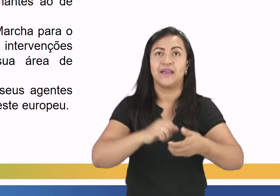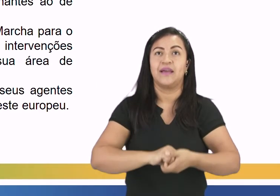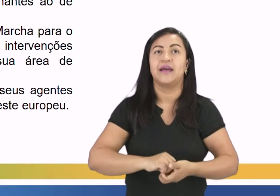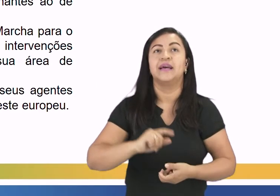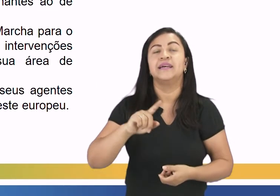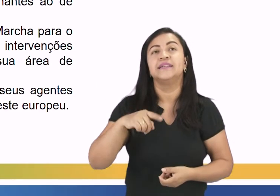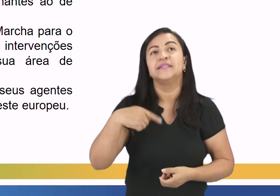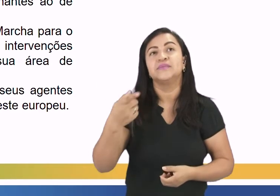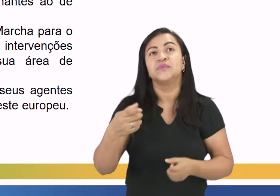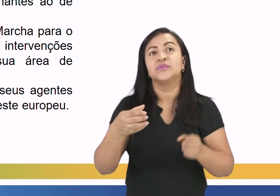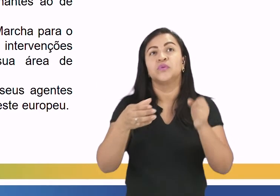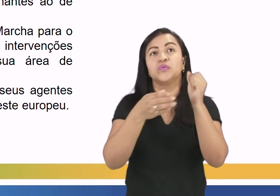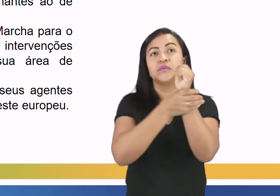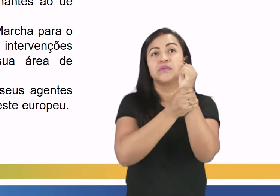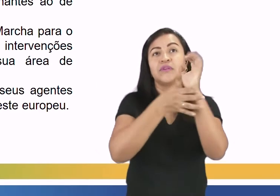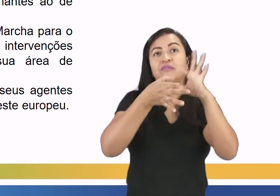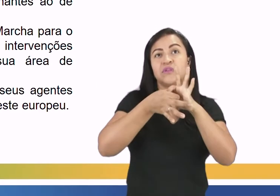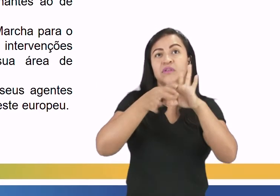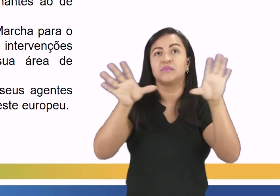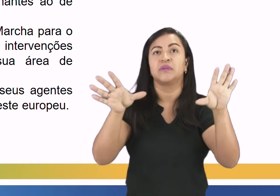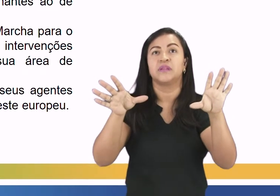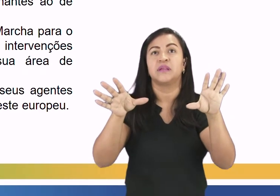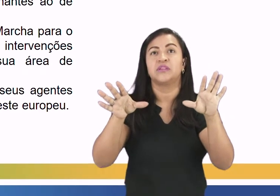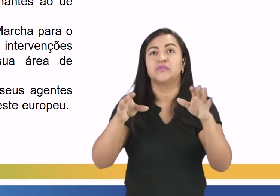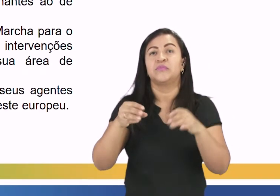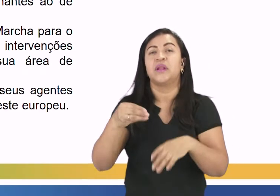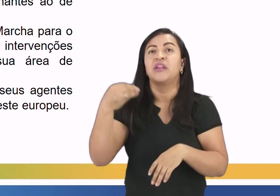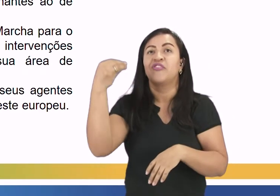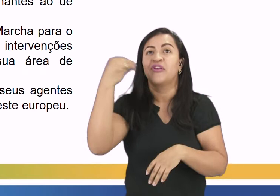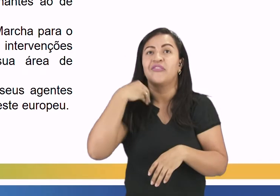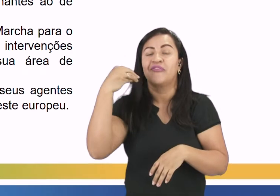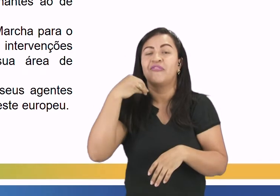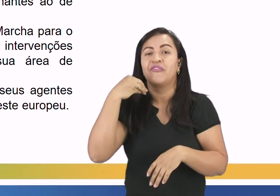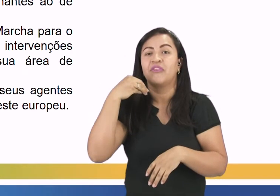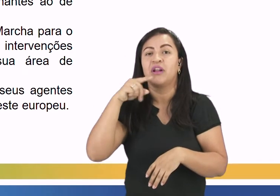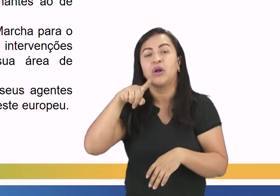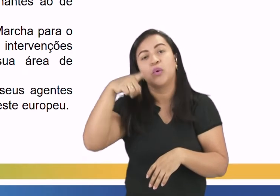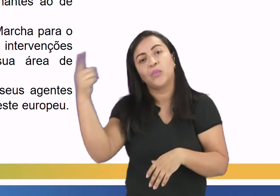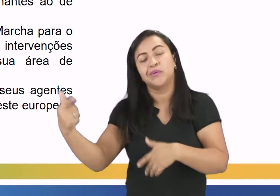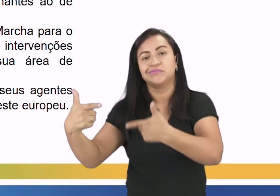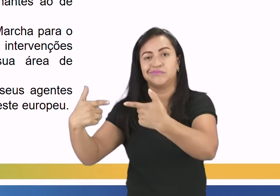de enfraquecer as forças sulistas. Letra C,